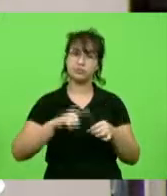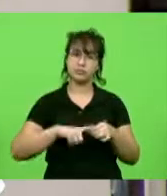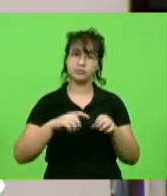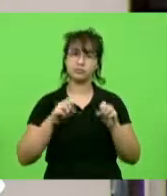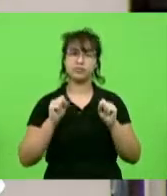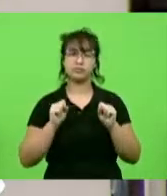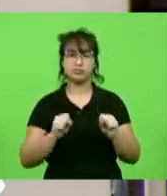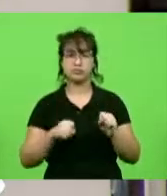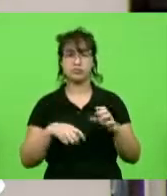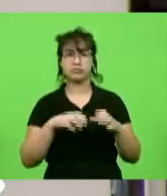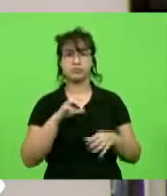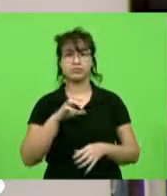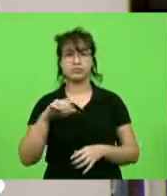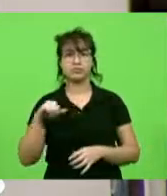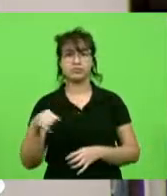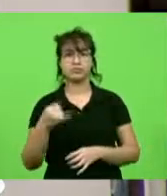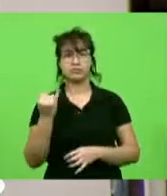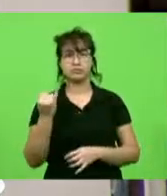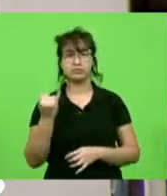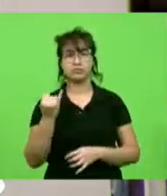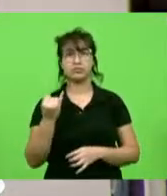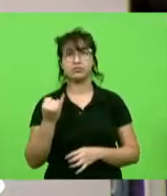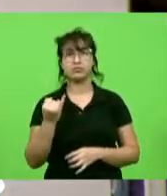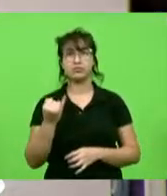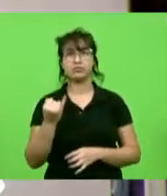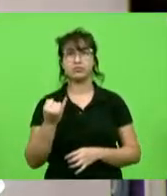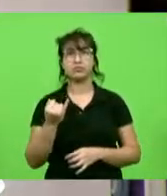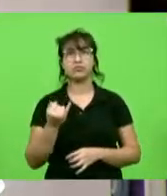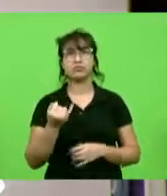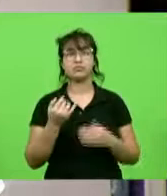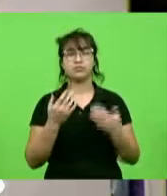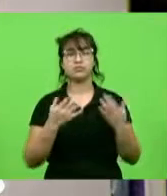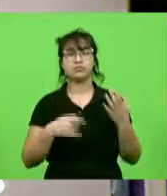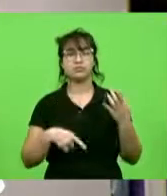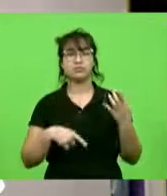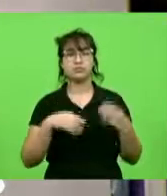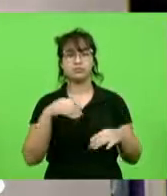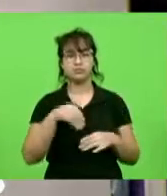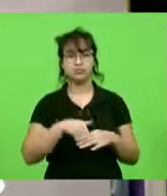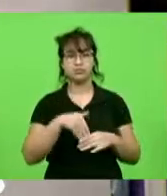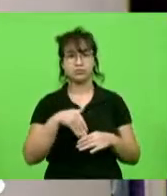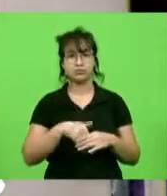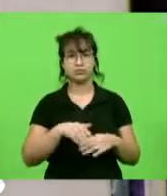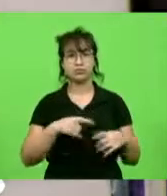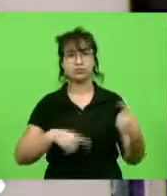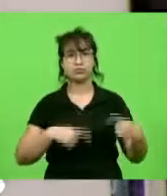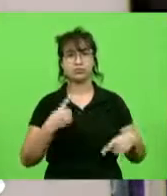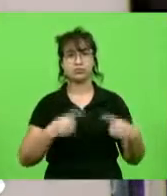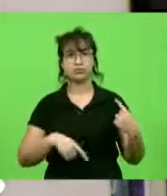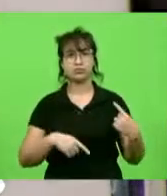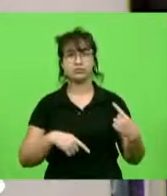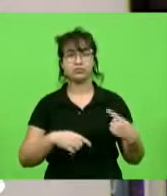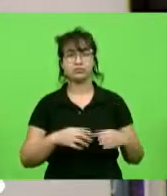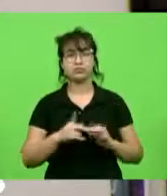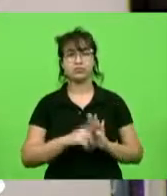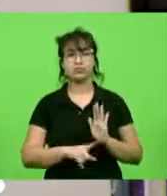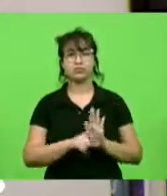de Constituição e Justiça. Está prejudicada a discussão e votação. Discussão e votação em turno único do projeto de